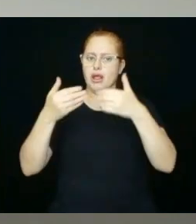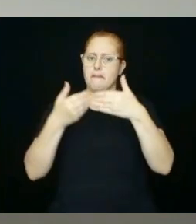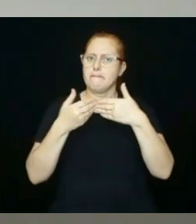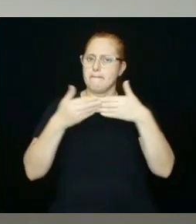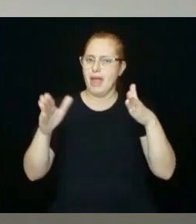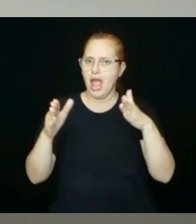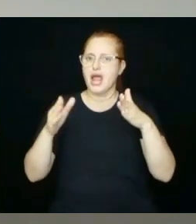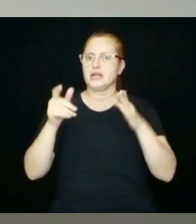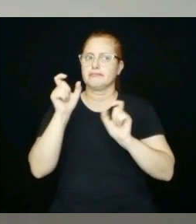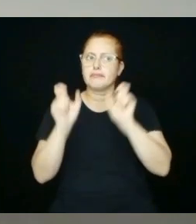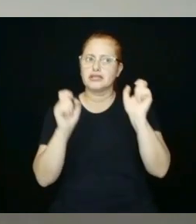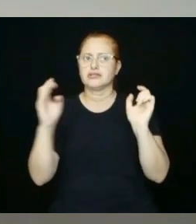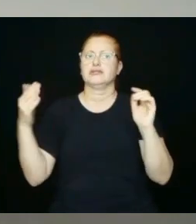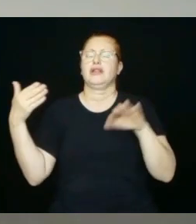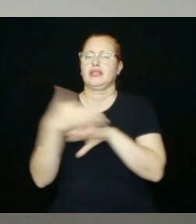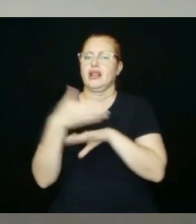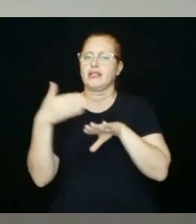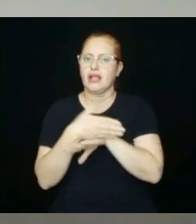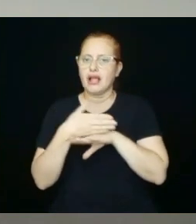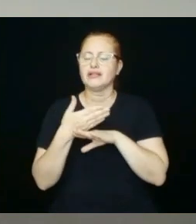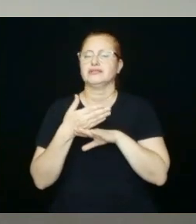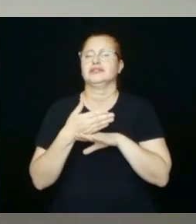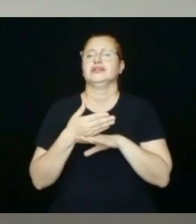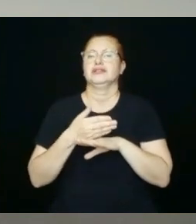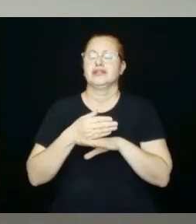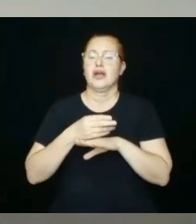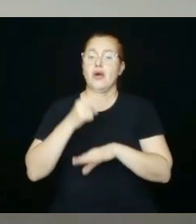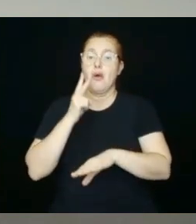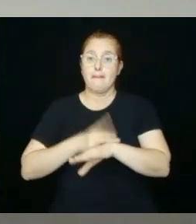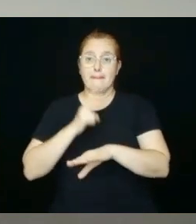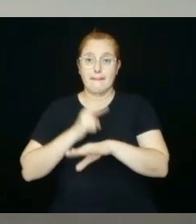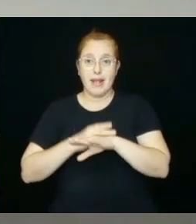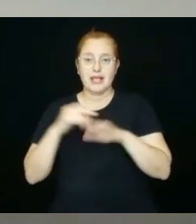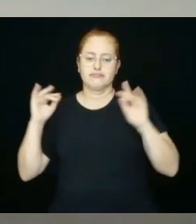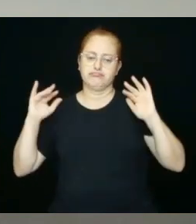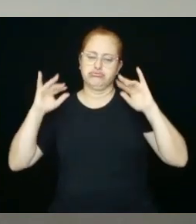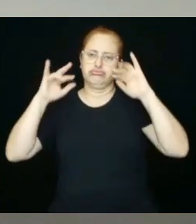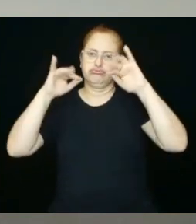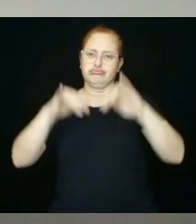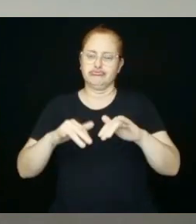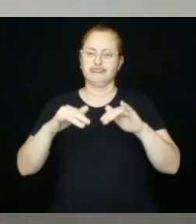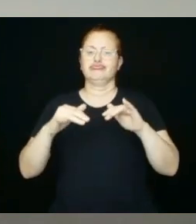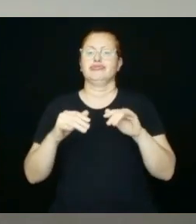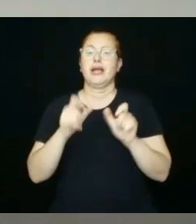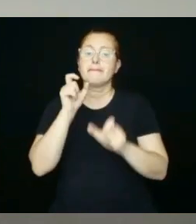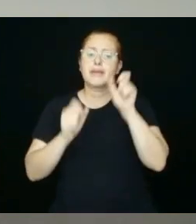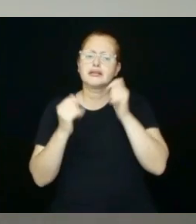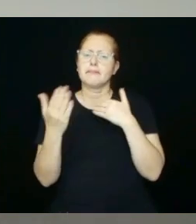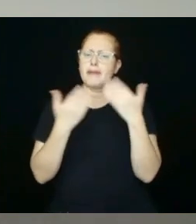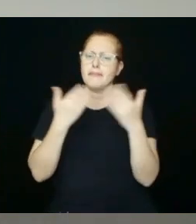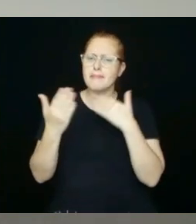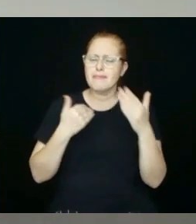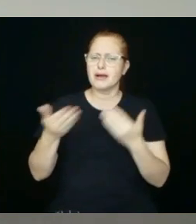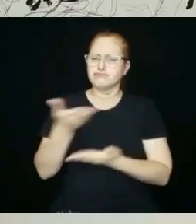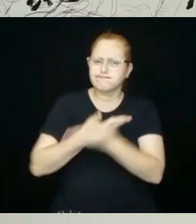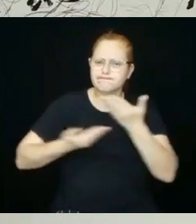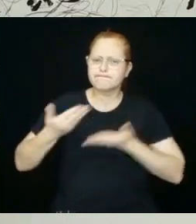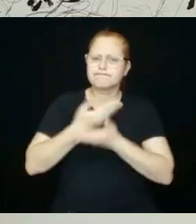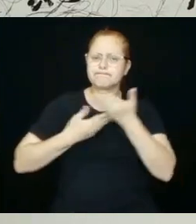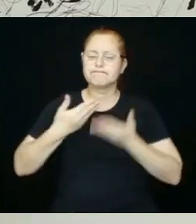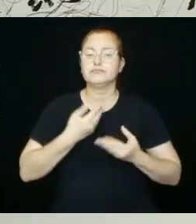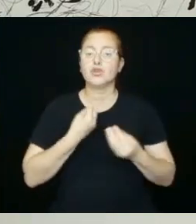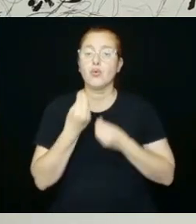aberto, o público está sempre entrando, tem o horário do almoço fica mais cheio, o pessoal interagiu contigo, então te perguntar como é que